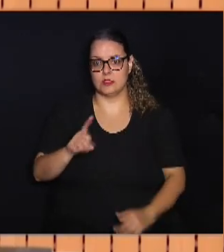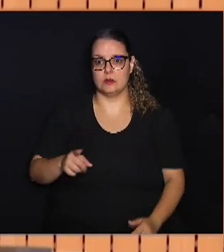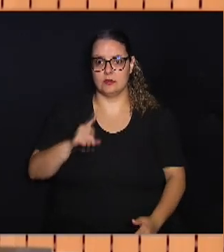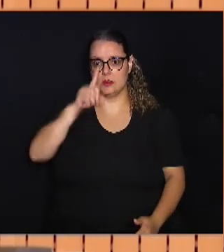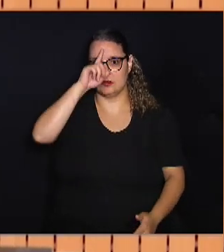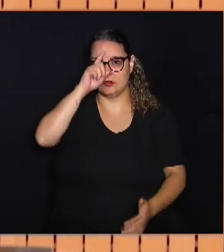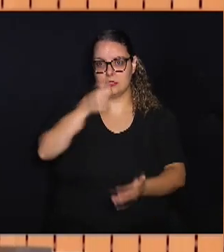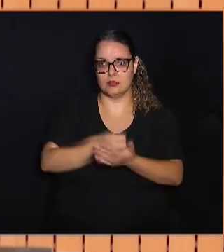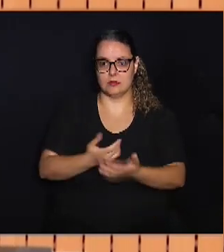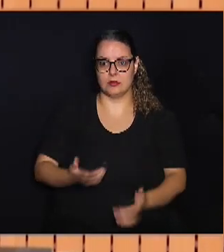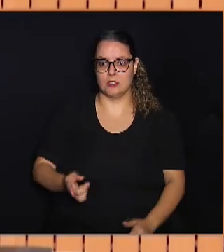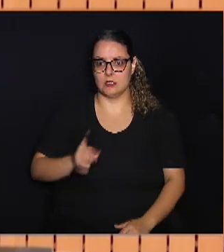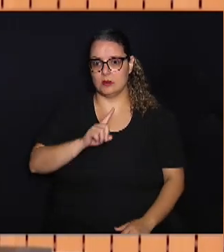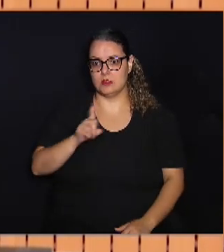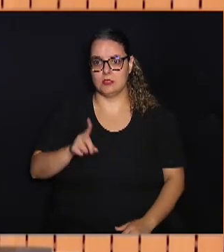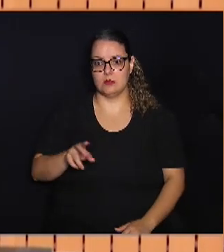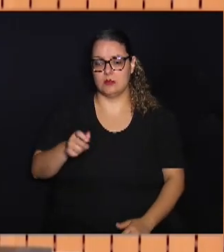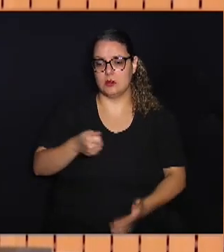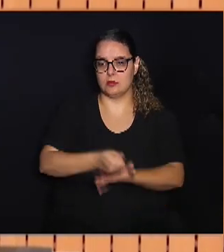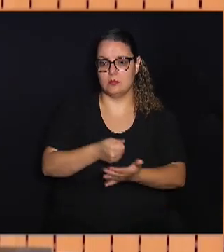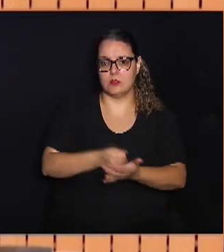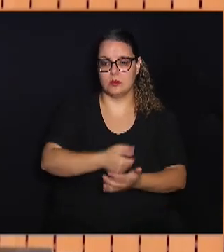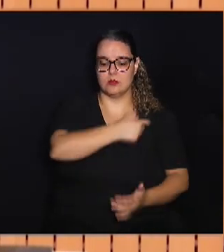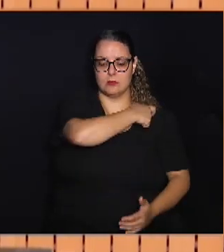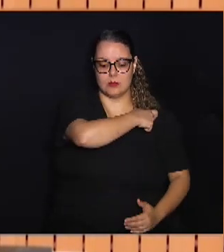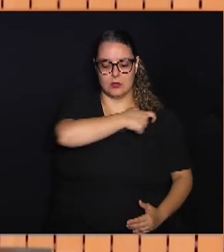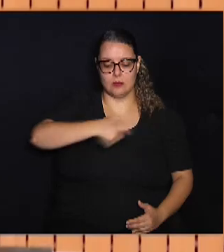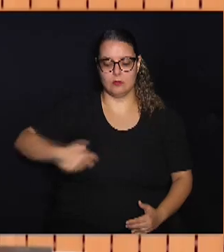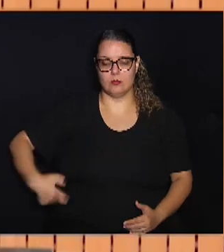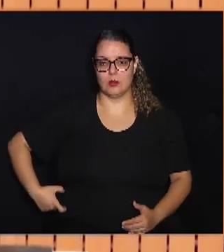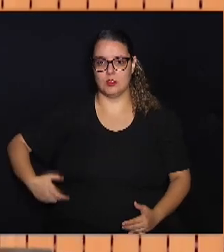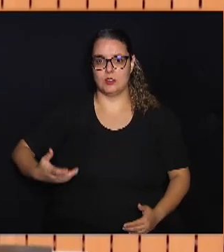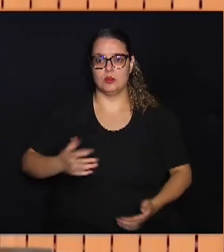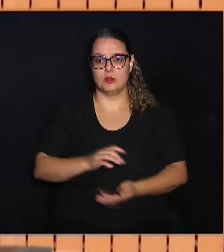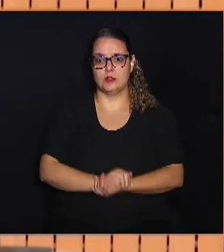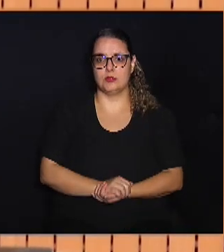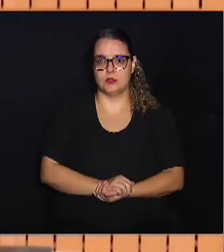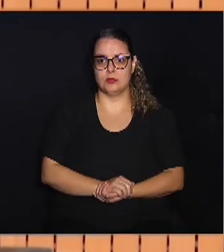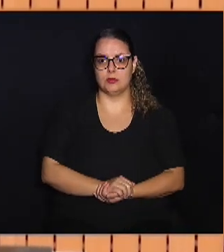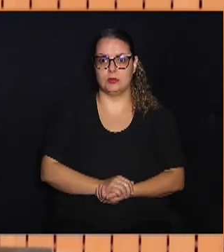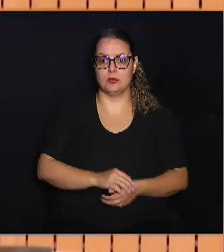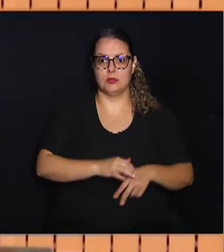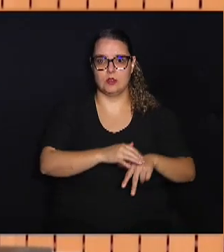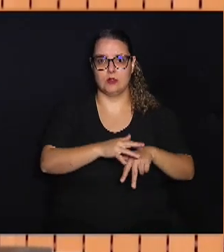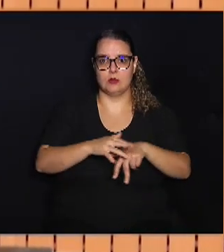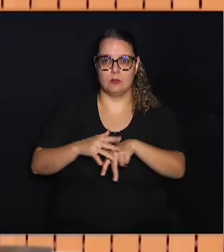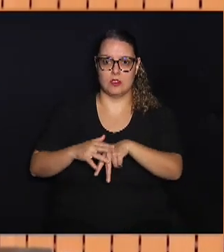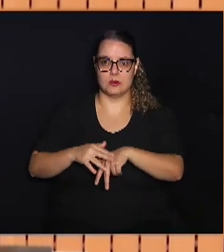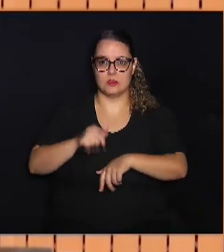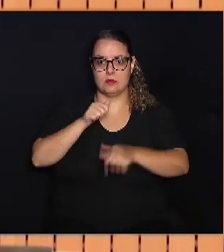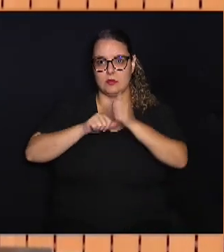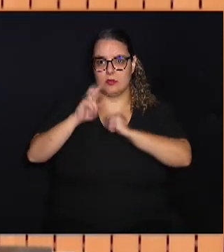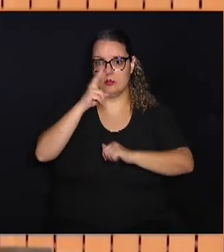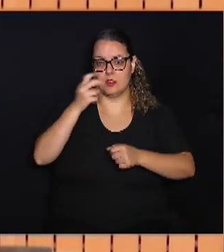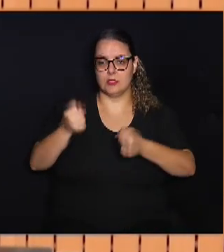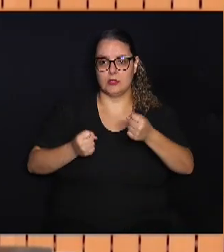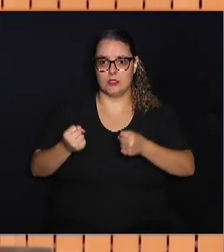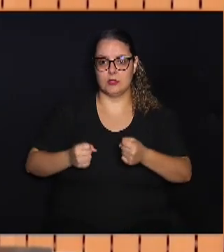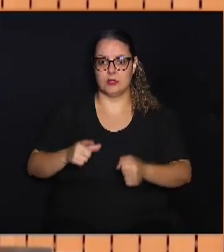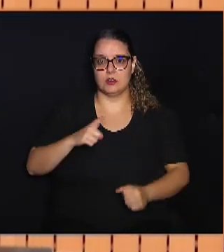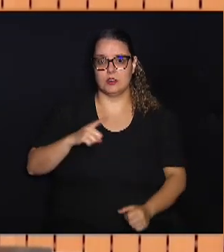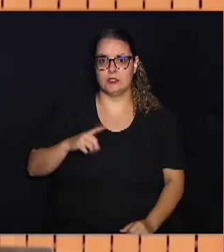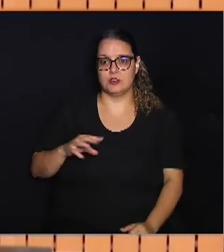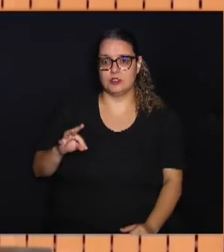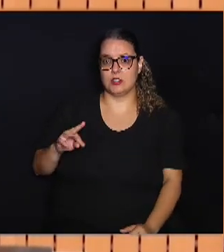definidas ainda, não era obrigatório o uso de cinto de segurança, pacientes alcoolizados dirigindo, e tinha muito trauma de